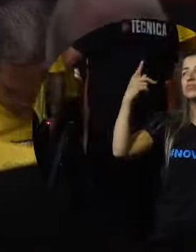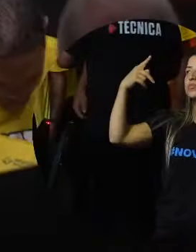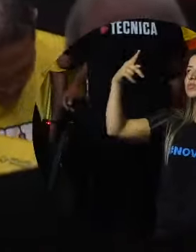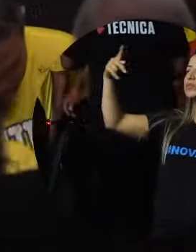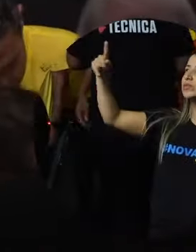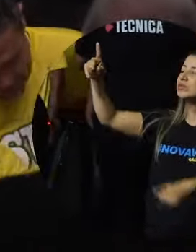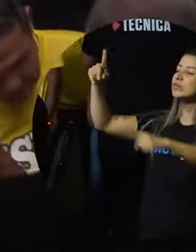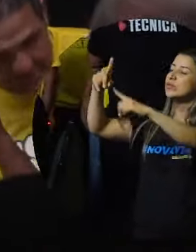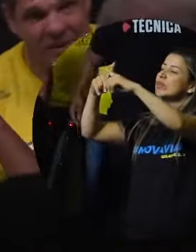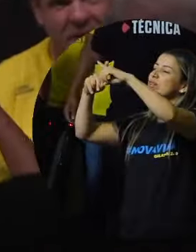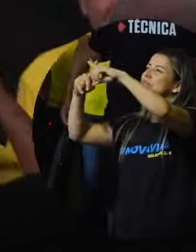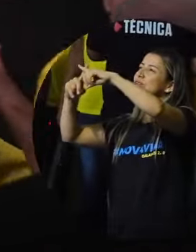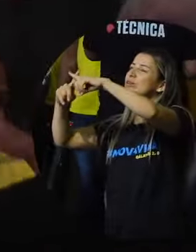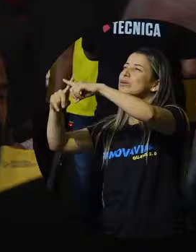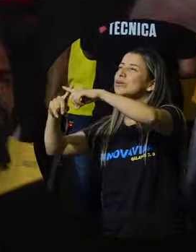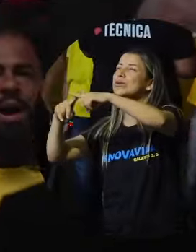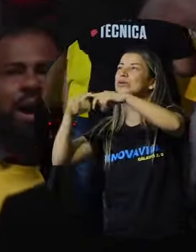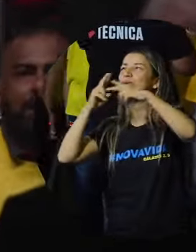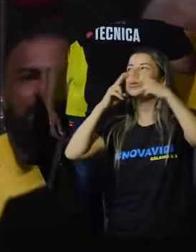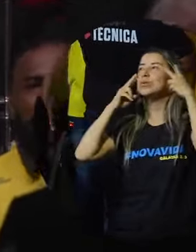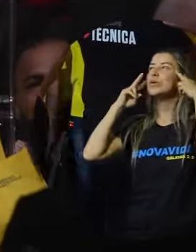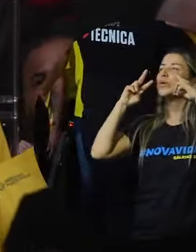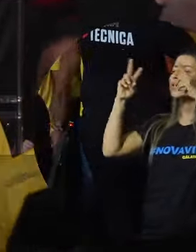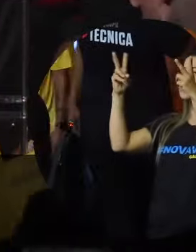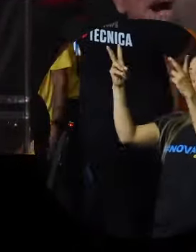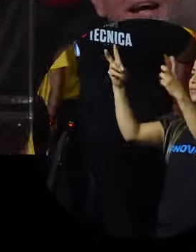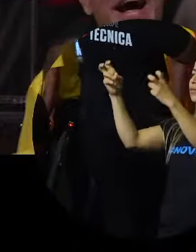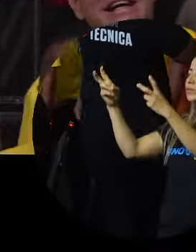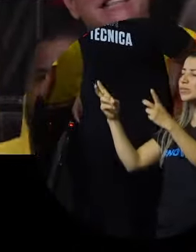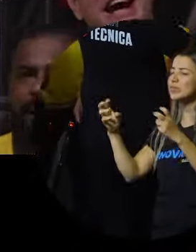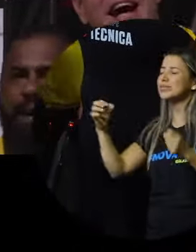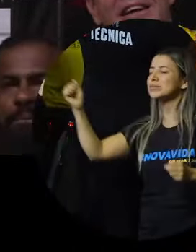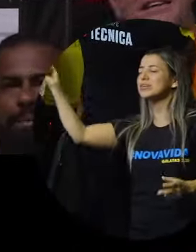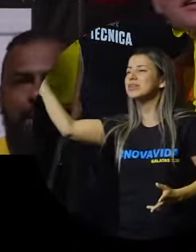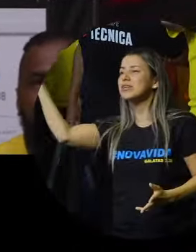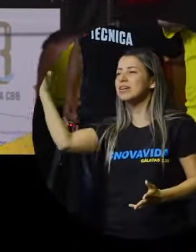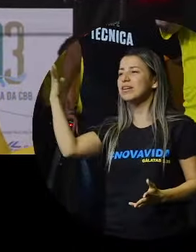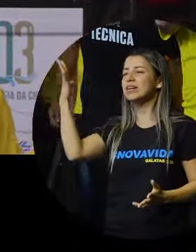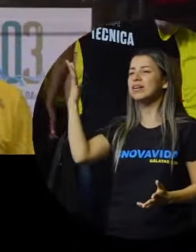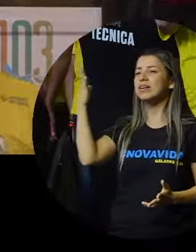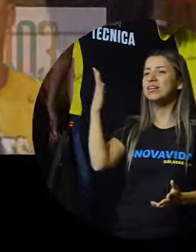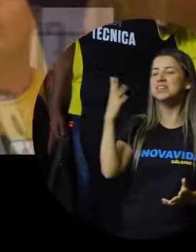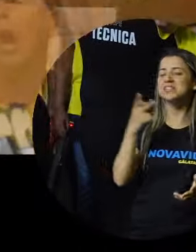Tua cruz mostra tua graça.